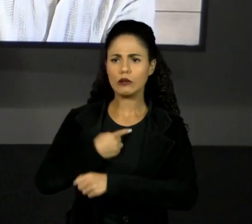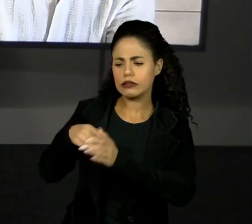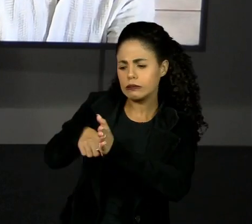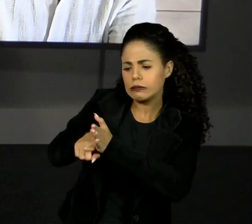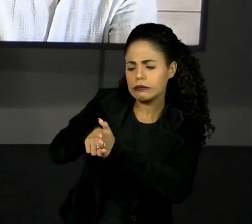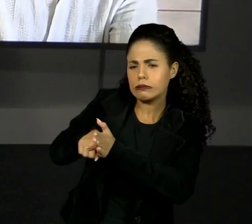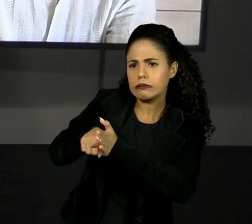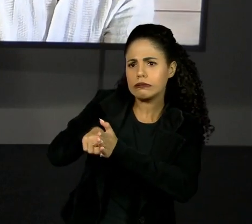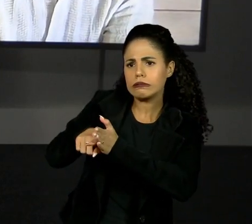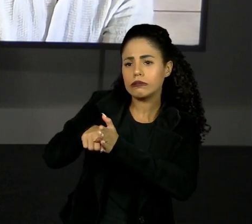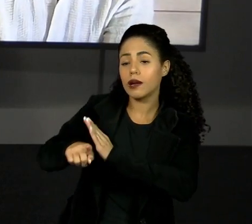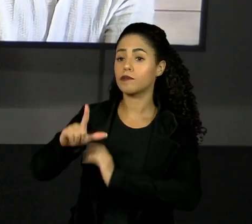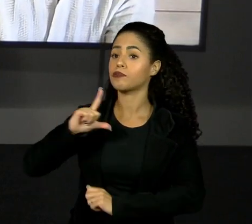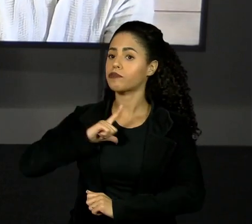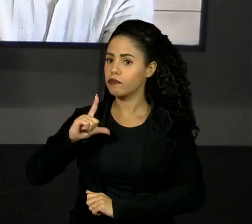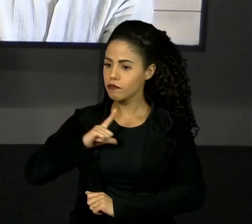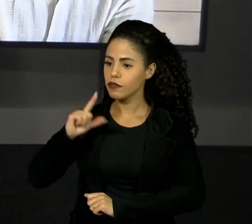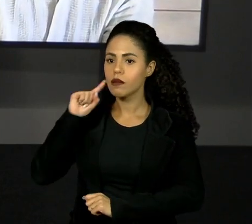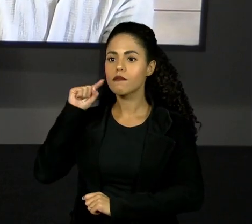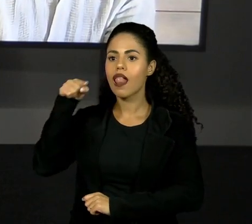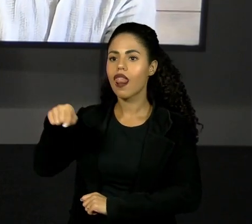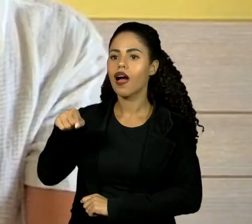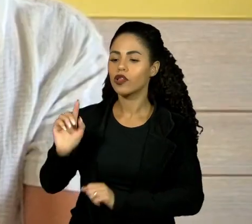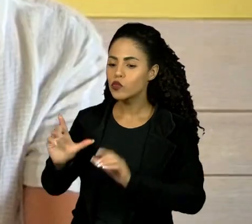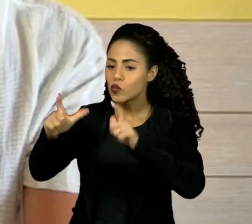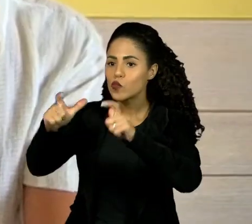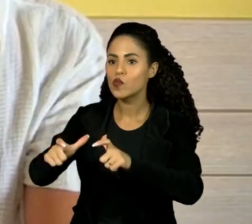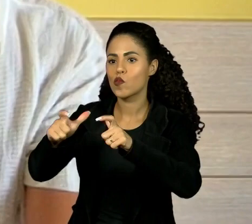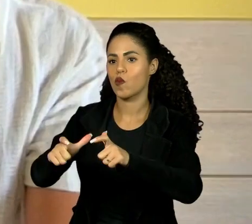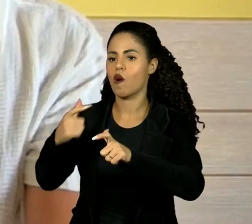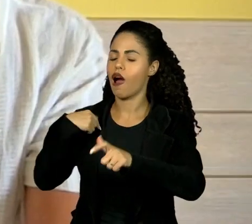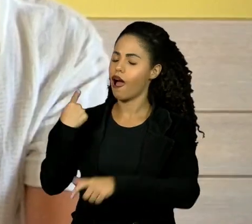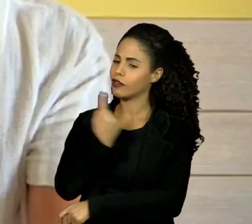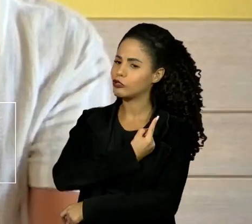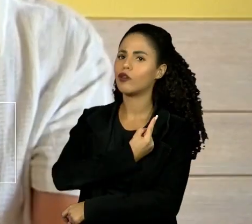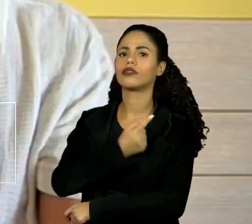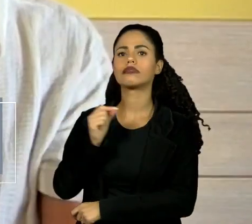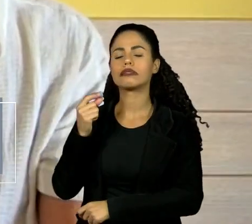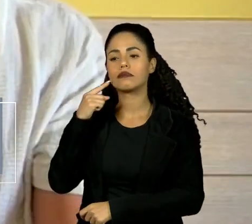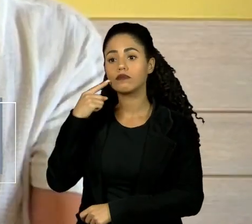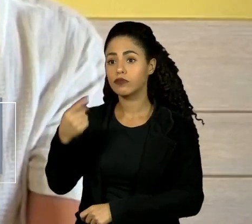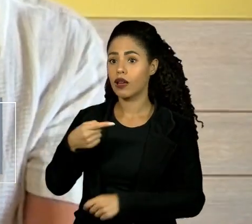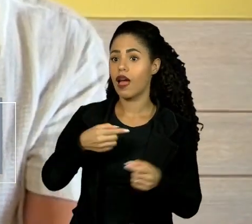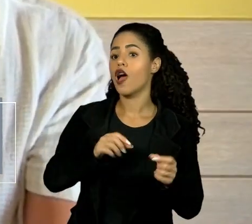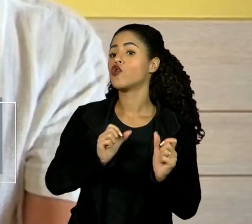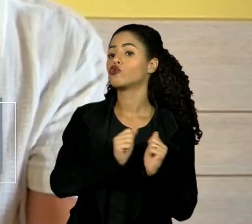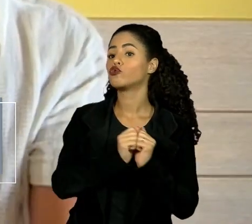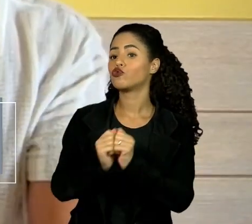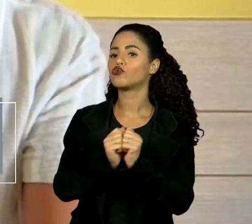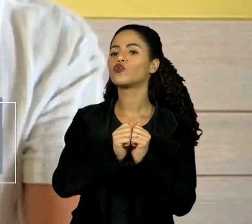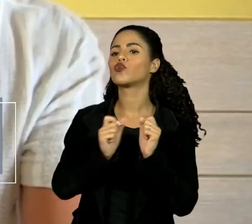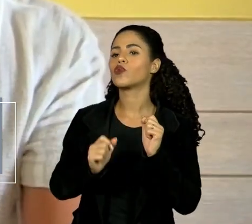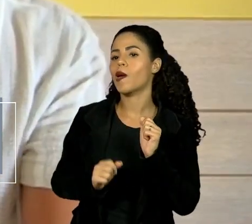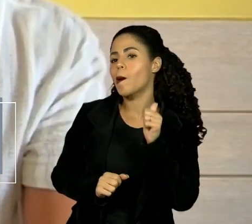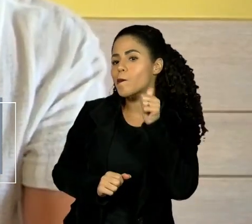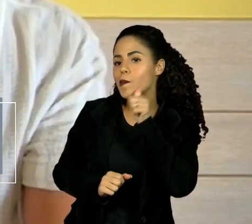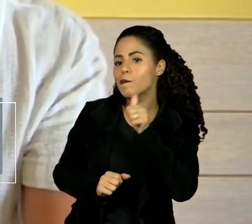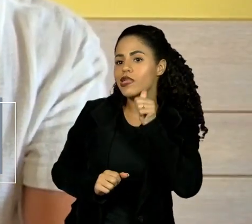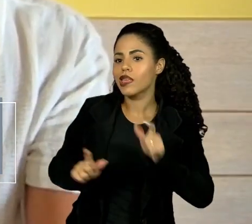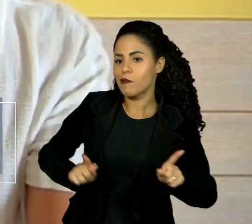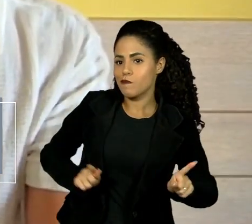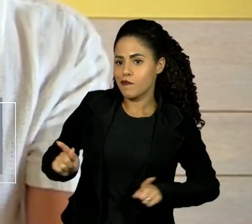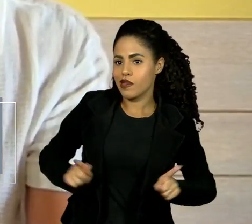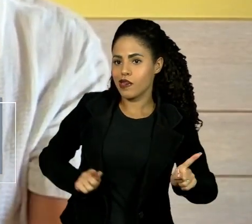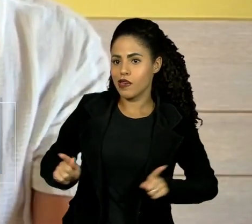muito, fizemos uma consulta na clínica e aí a gente levou uma prima nossa, uma prima do André, que